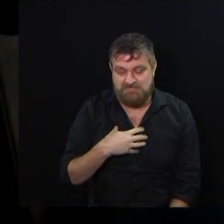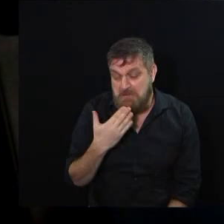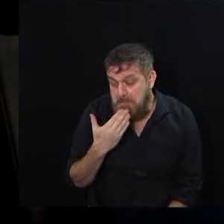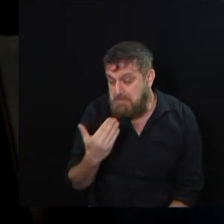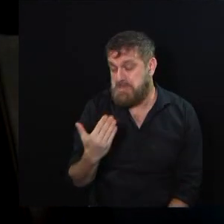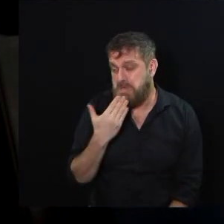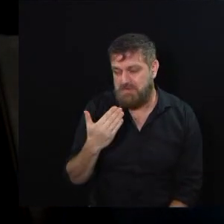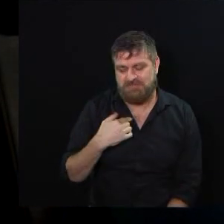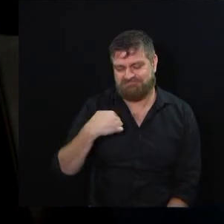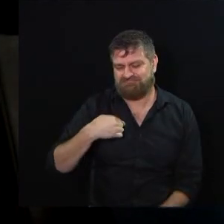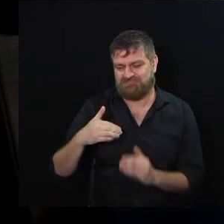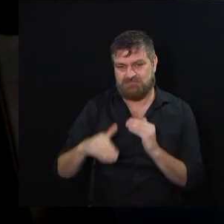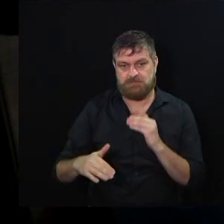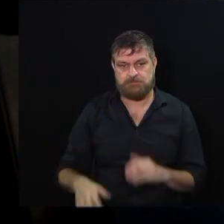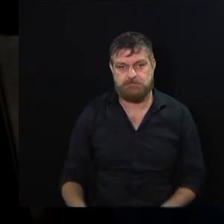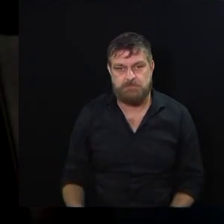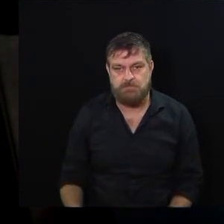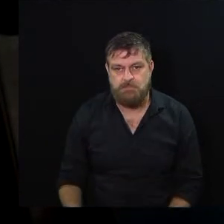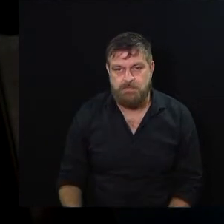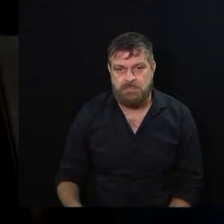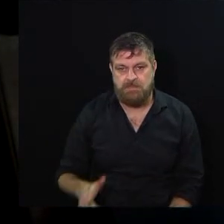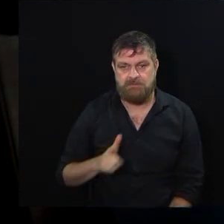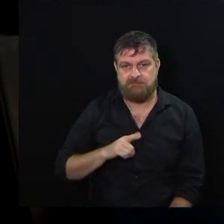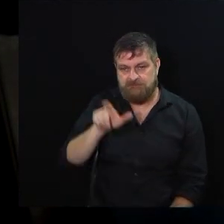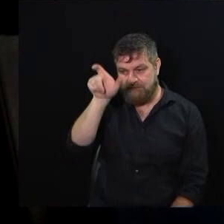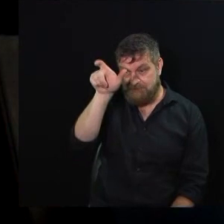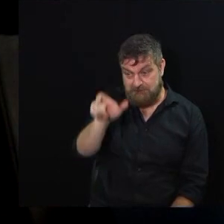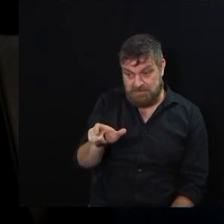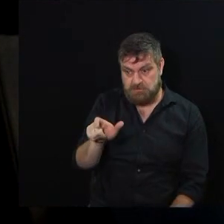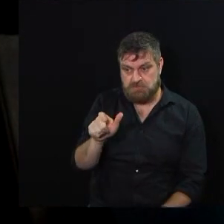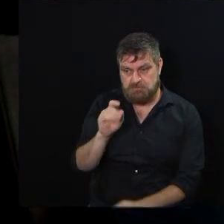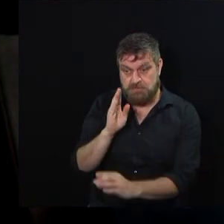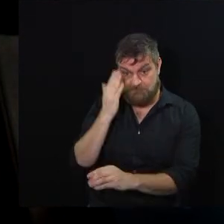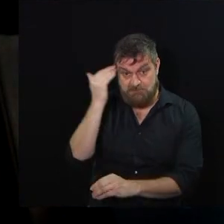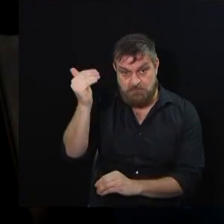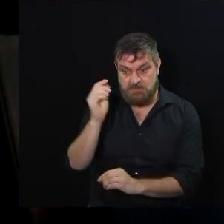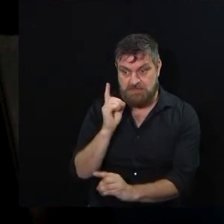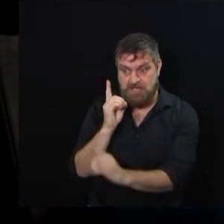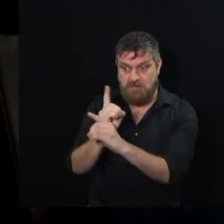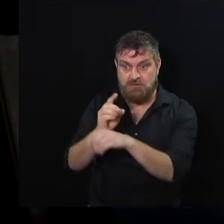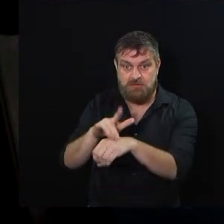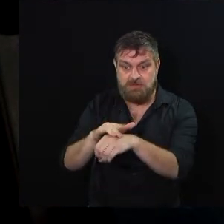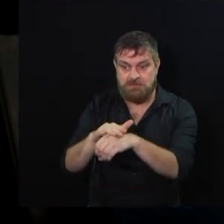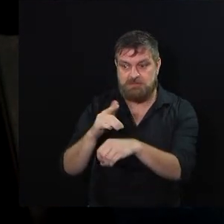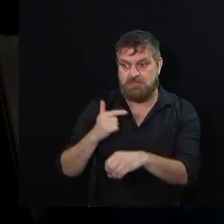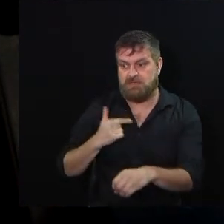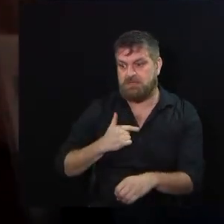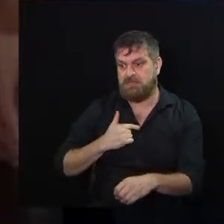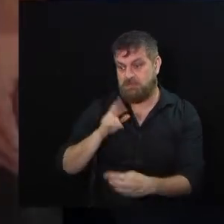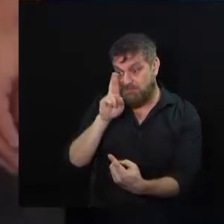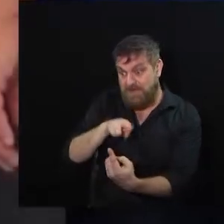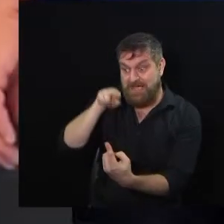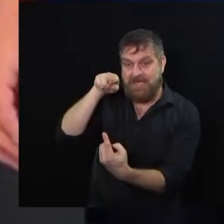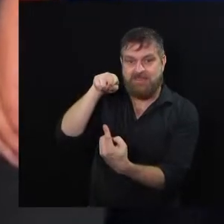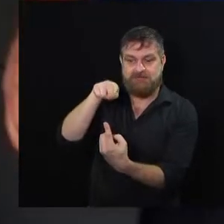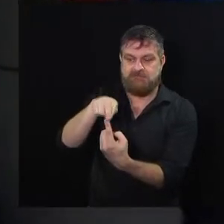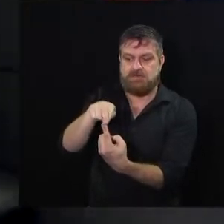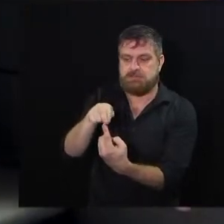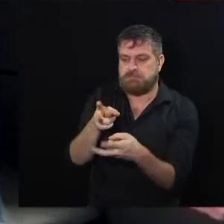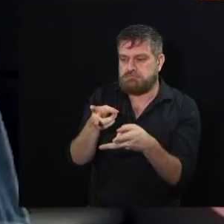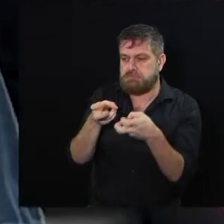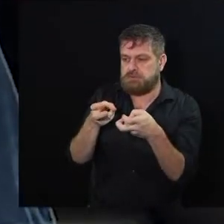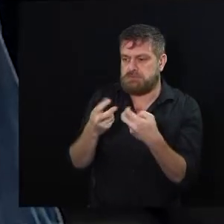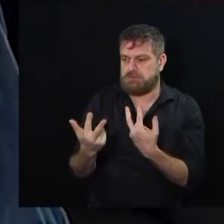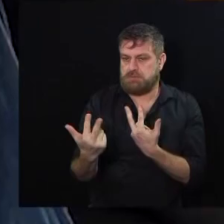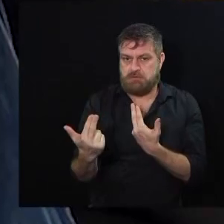Stephen Hawking, desde que tive o diagnóstico, sempre fui uma referência e fonte de inspiração. Além disso, ele abriu caminho